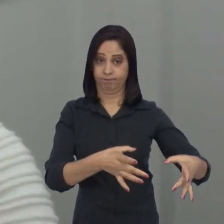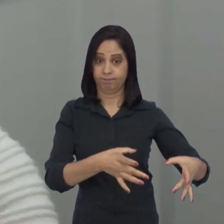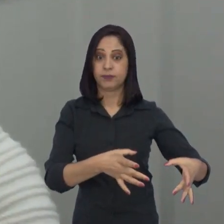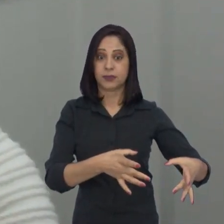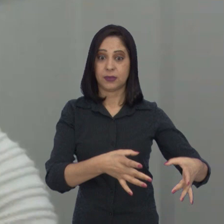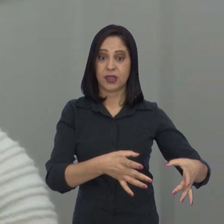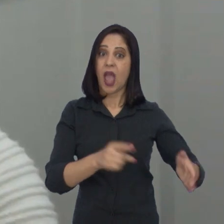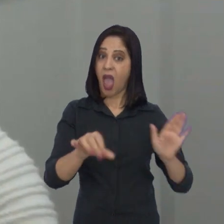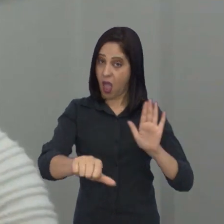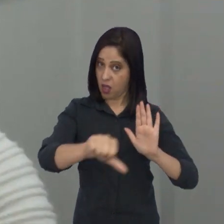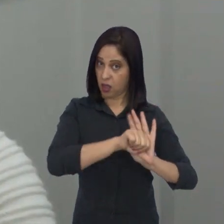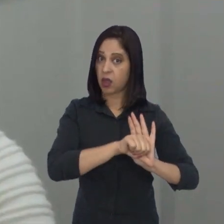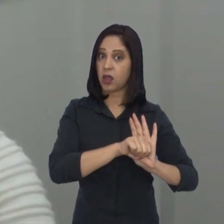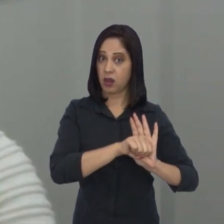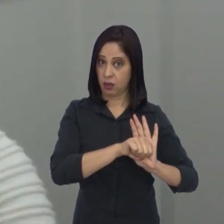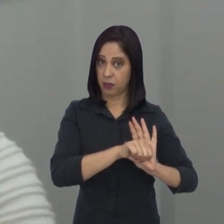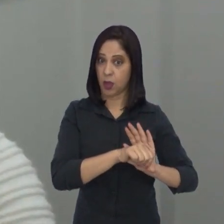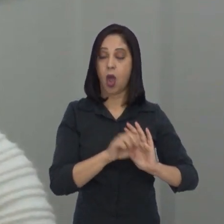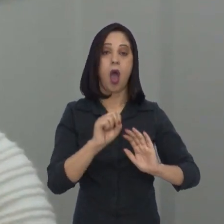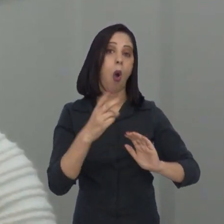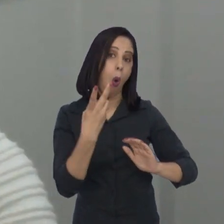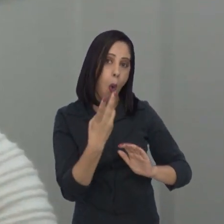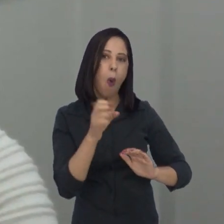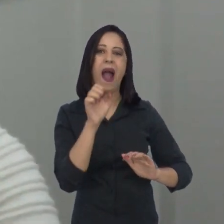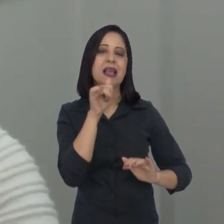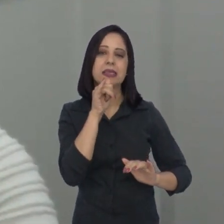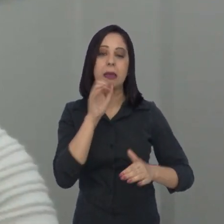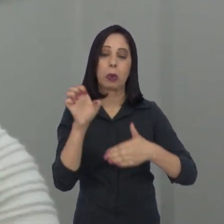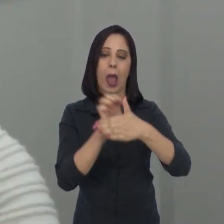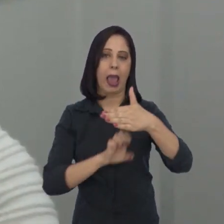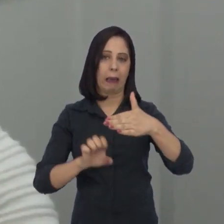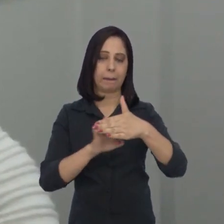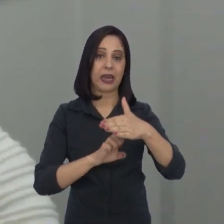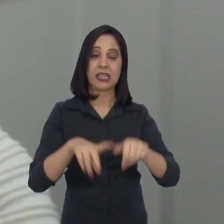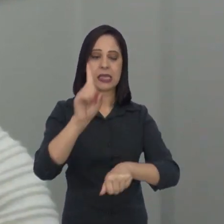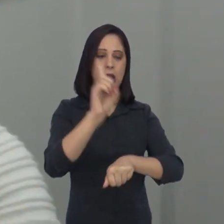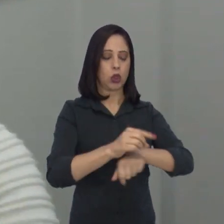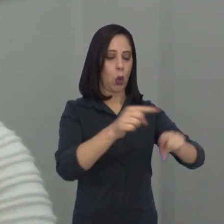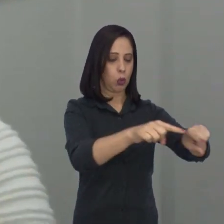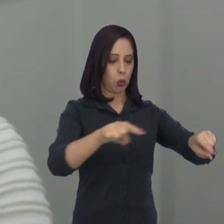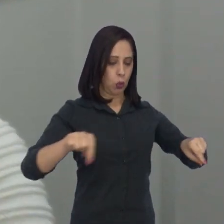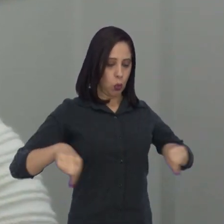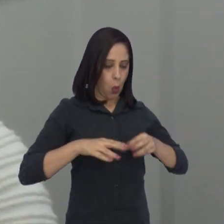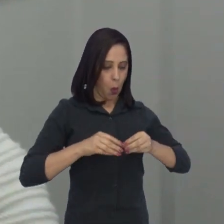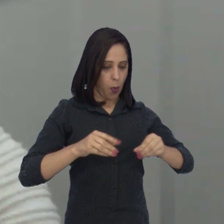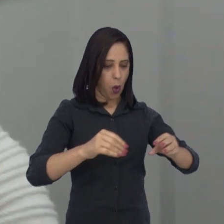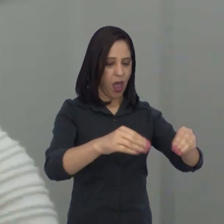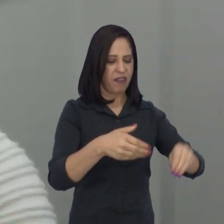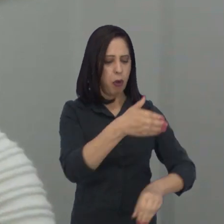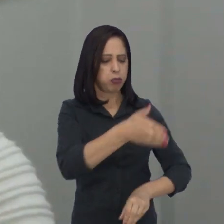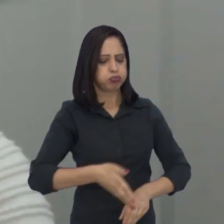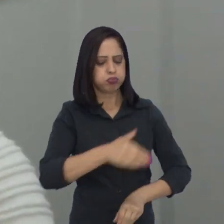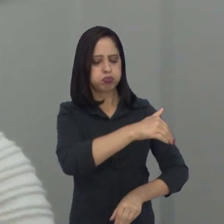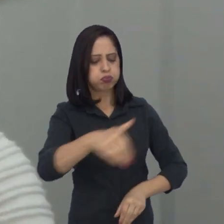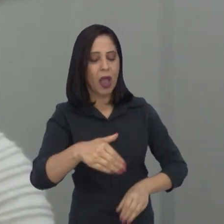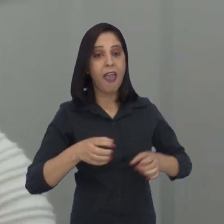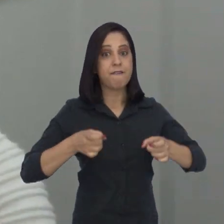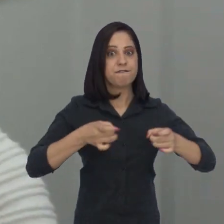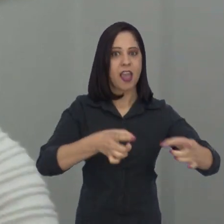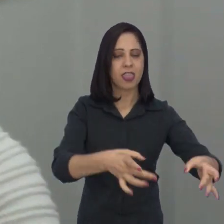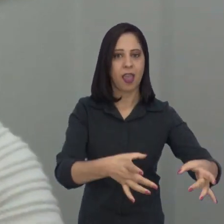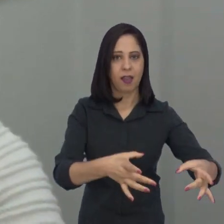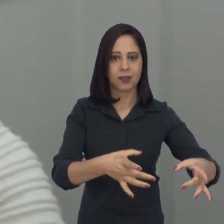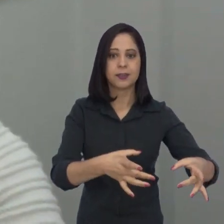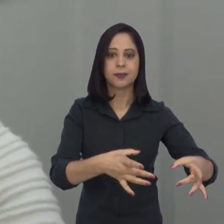está cometendo crime, essa empresa está cometendo crime. E ela precisa, isso precisa ser mais,